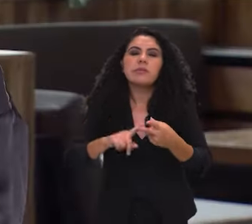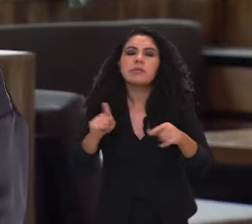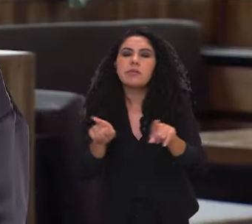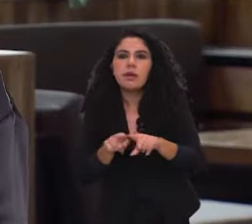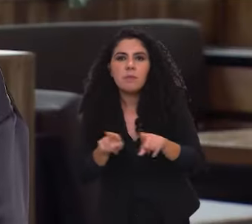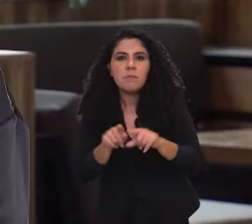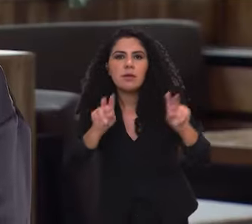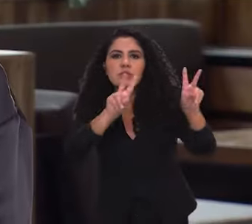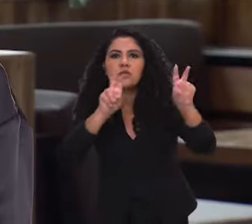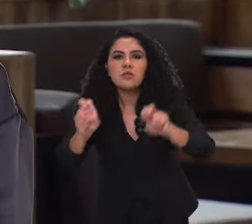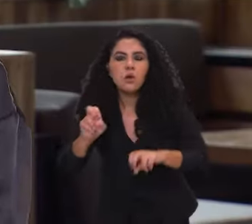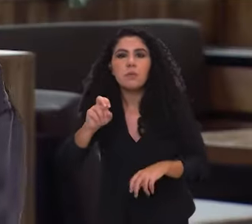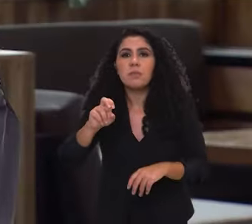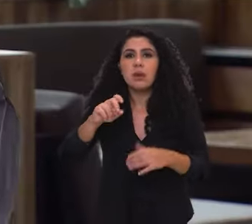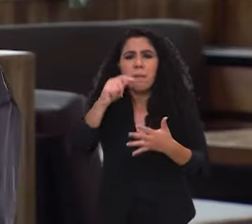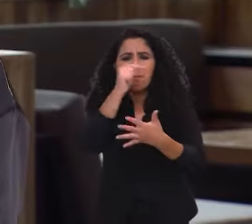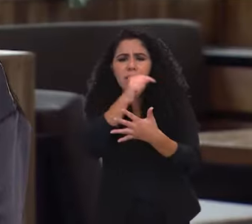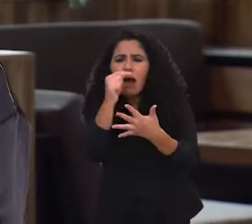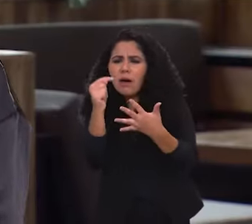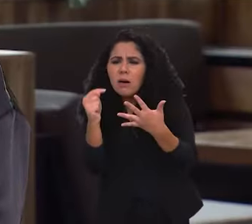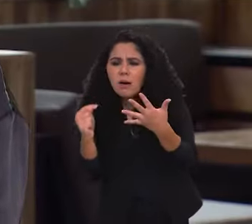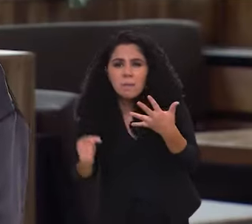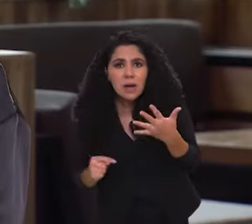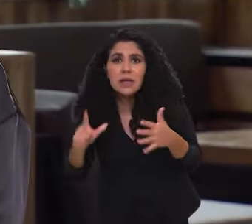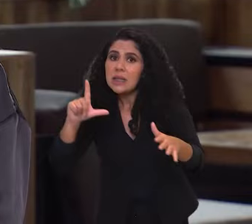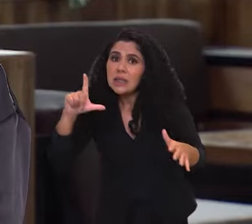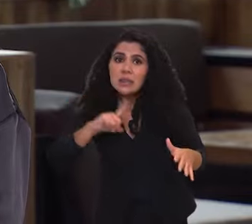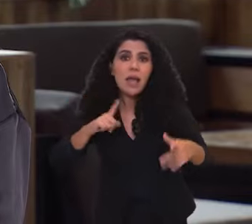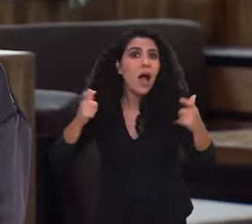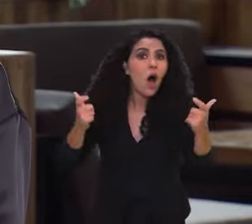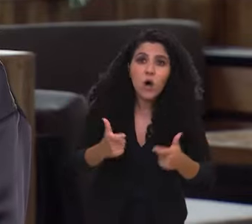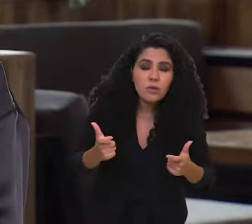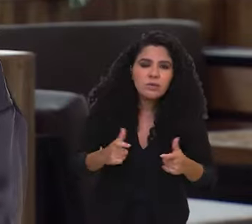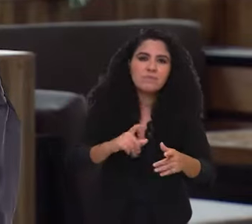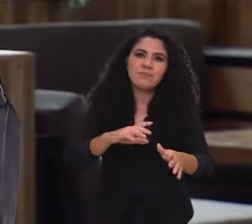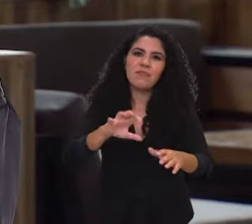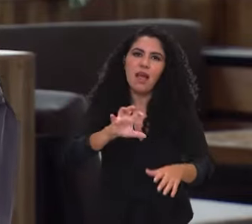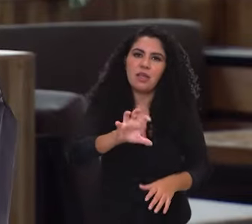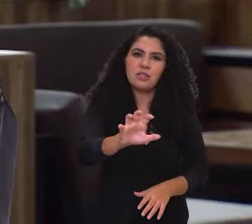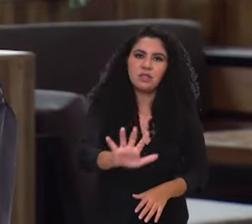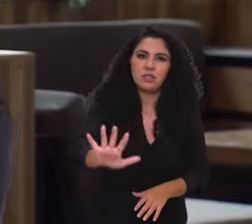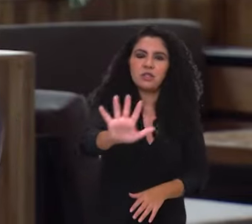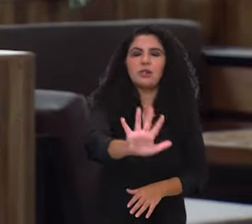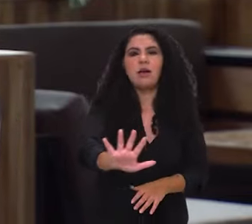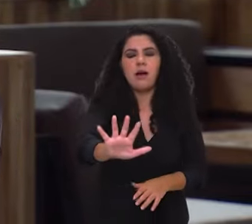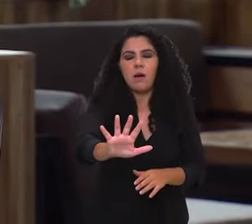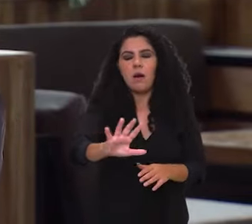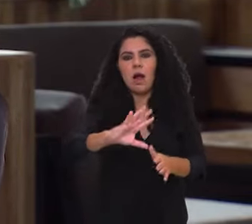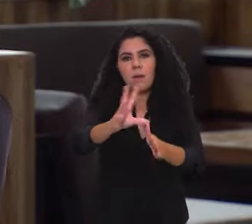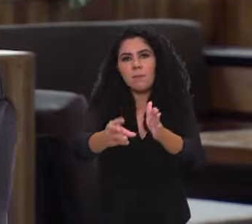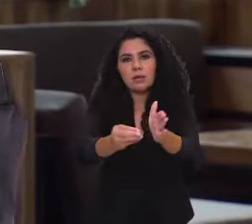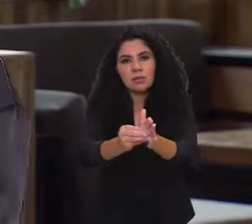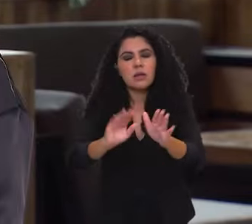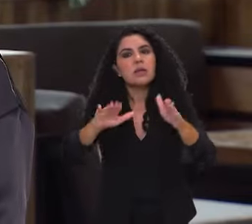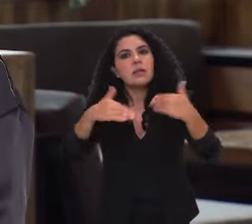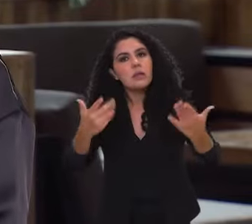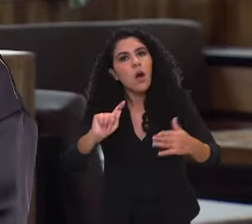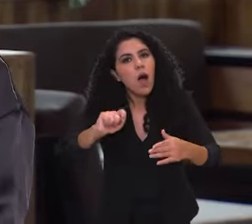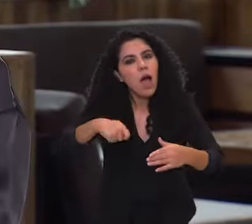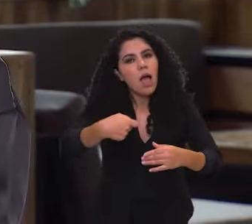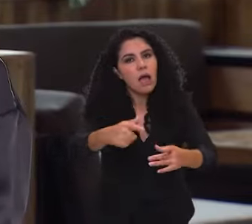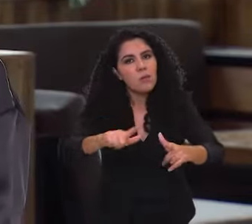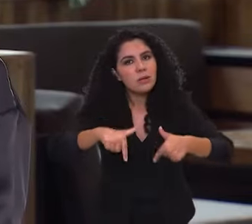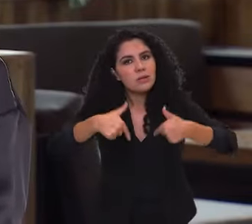a questão da nutracêutica. Então tudo isso está na região amazônica. Então vamos estruturar essa atividade como uma